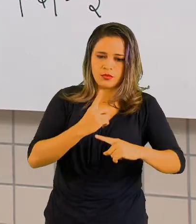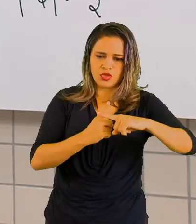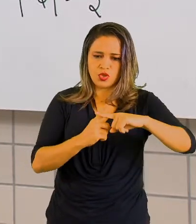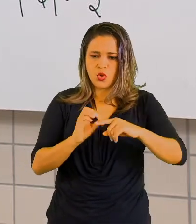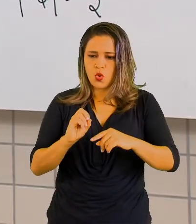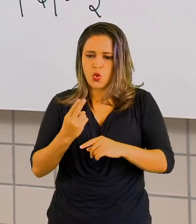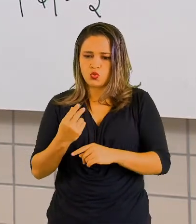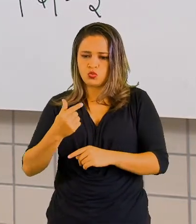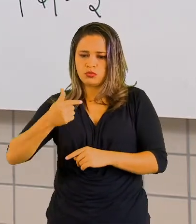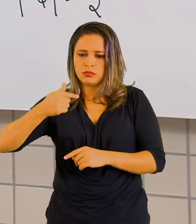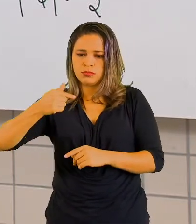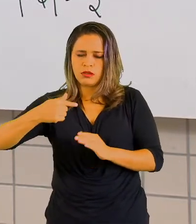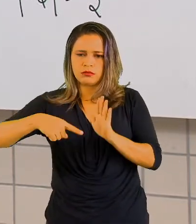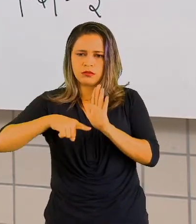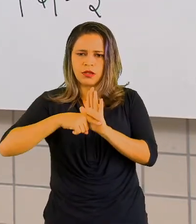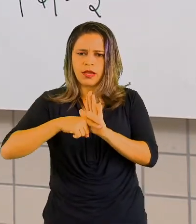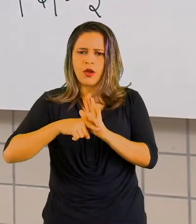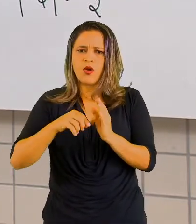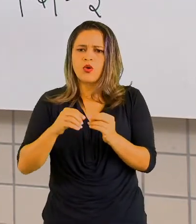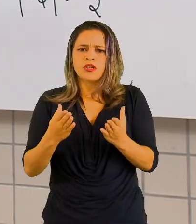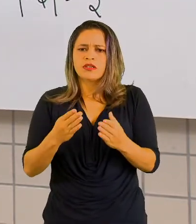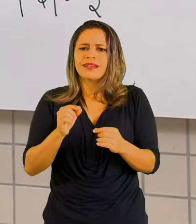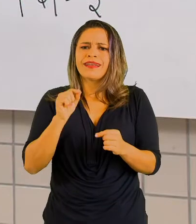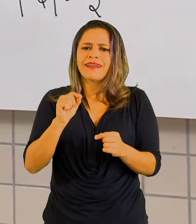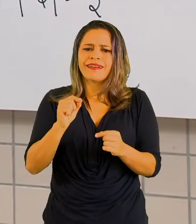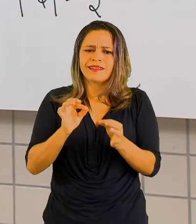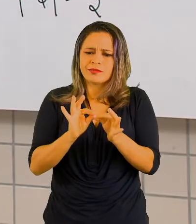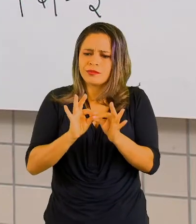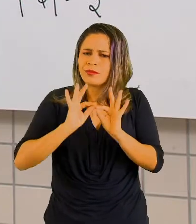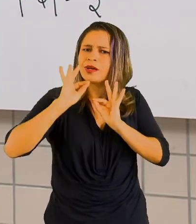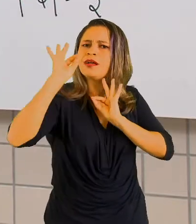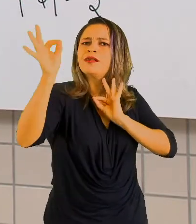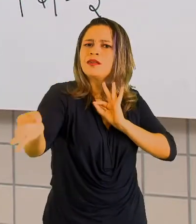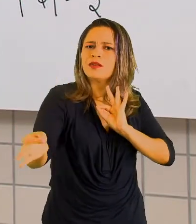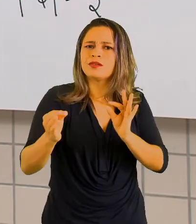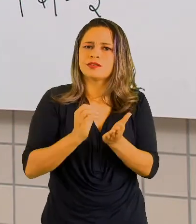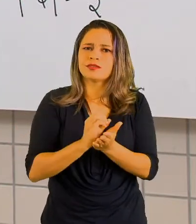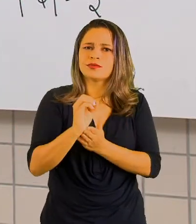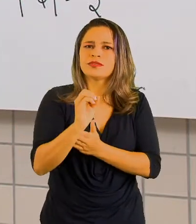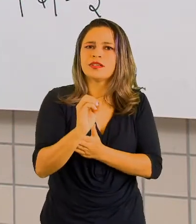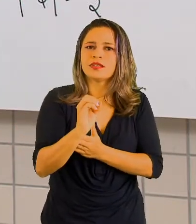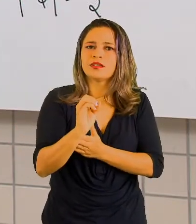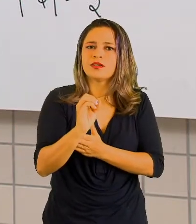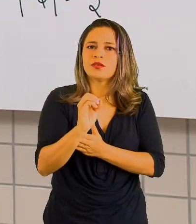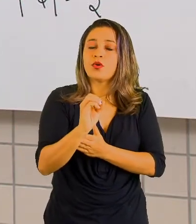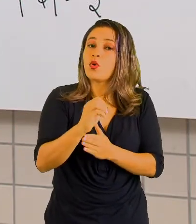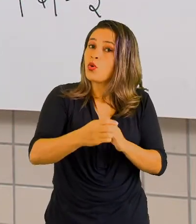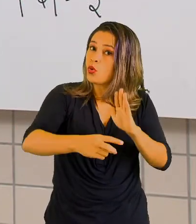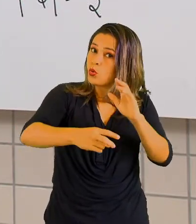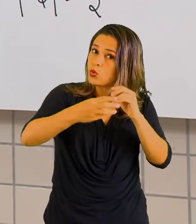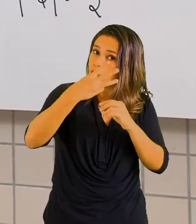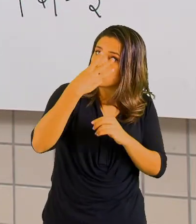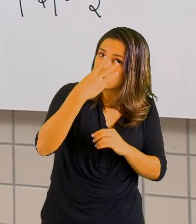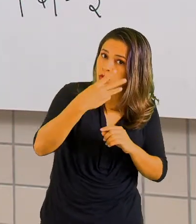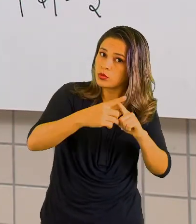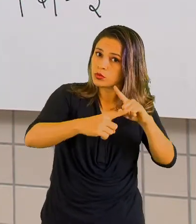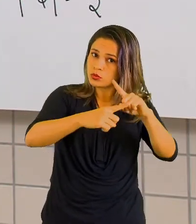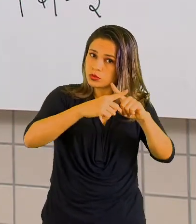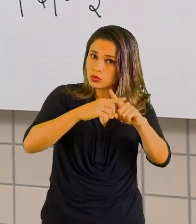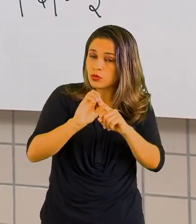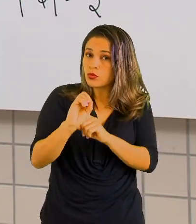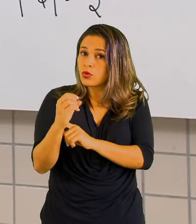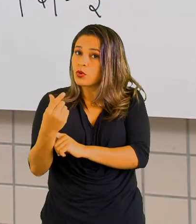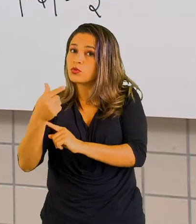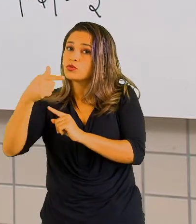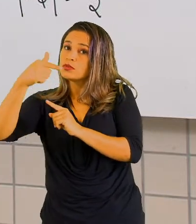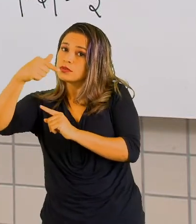seja, quem é que está mais distante da origem? O 3 positivo ou o 7 negativo? A